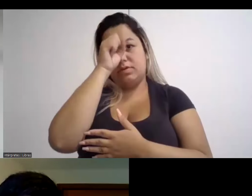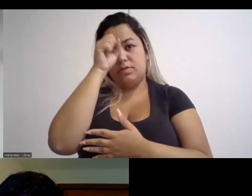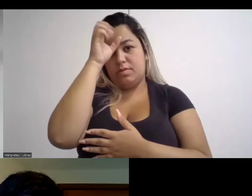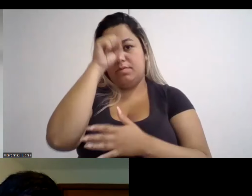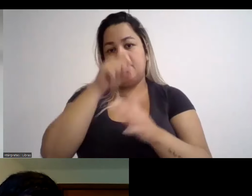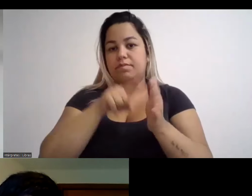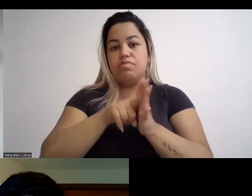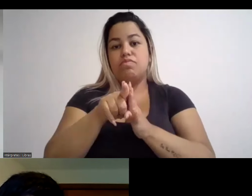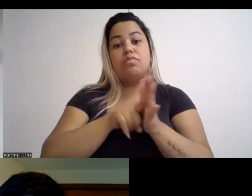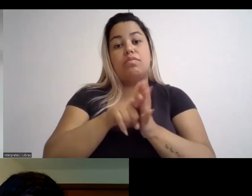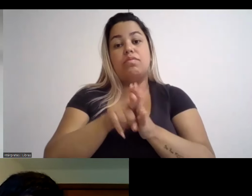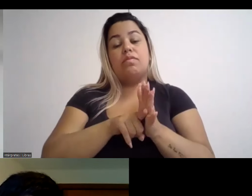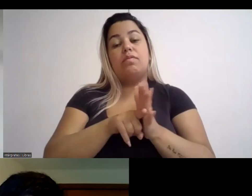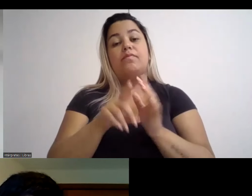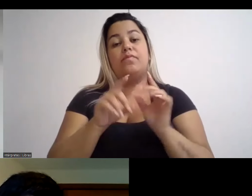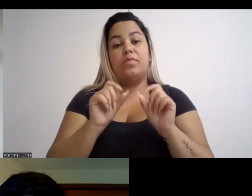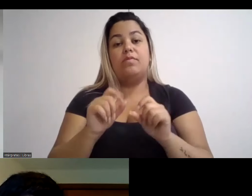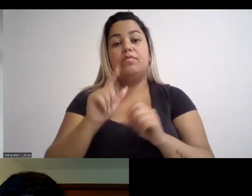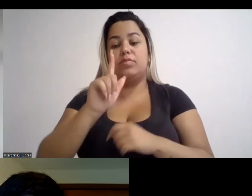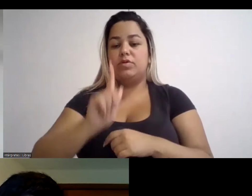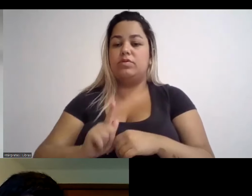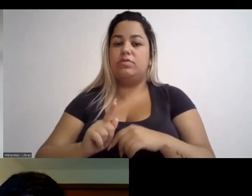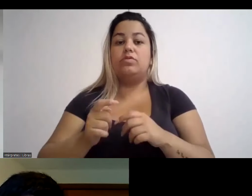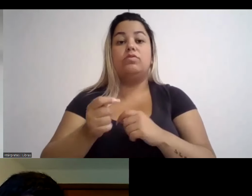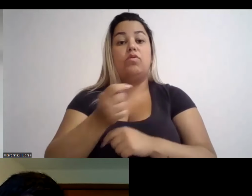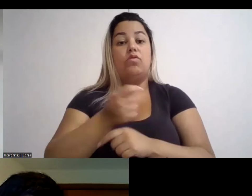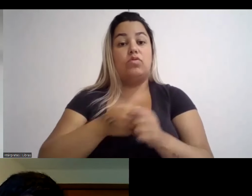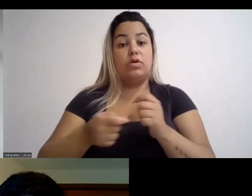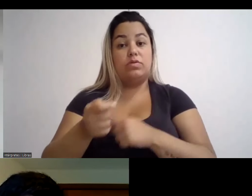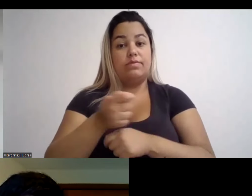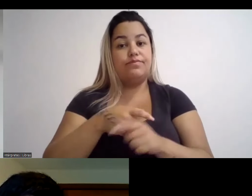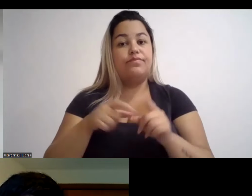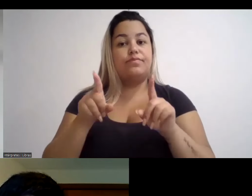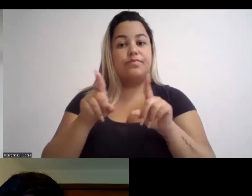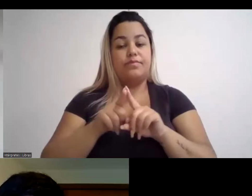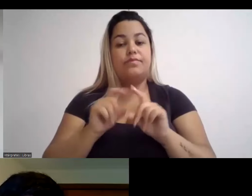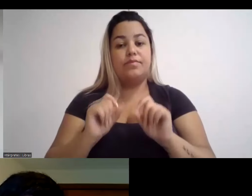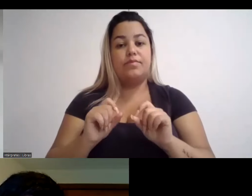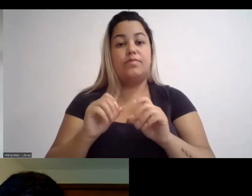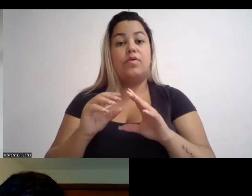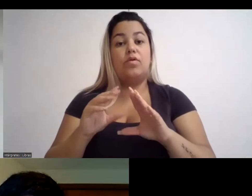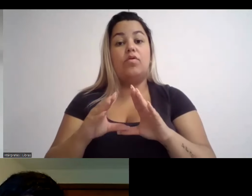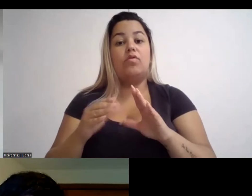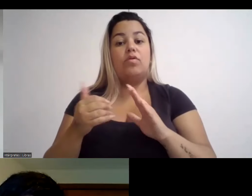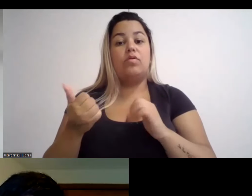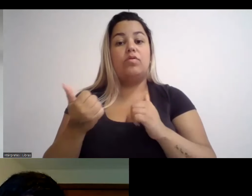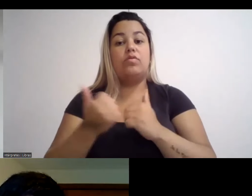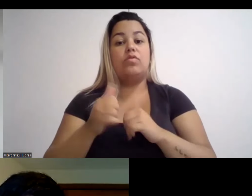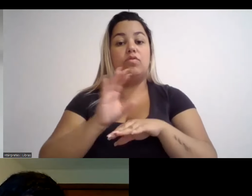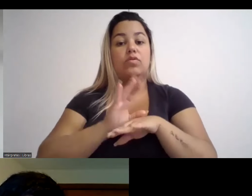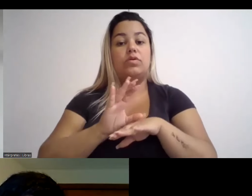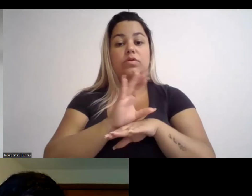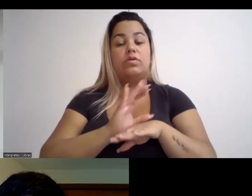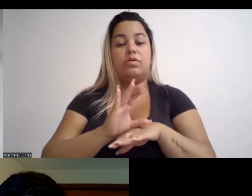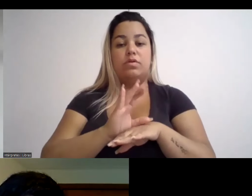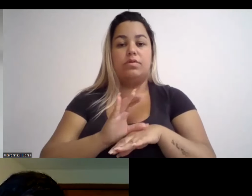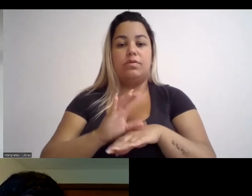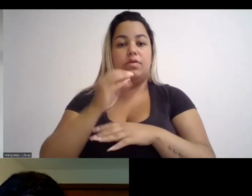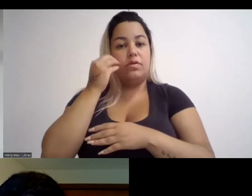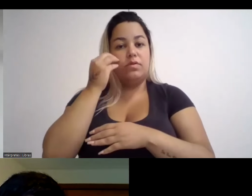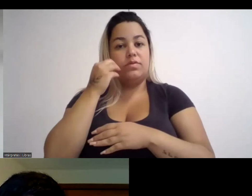pesquisadora e consultora em gestão de negócios do turismo criativo. É cofundadora e conselheira da Rede Nacional de Experiências